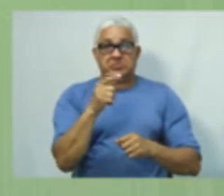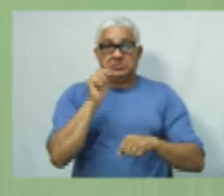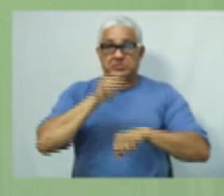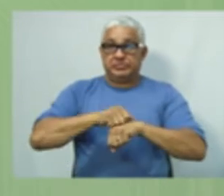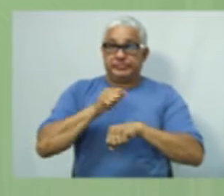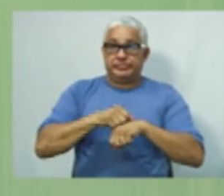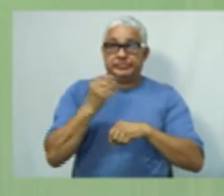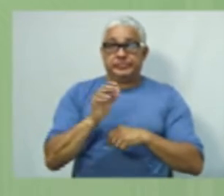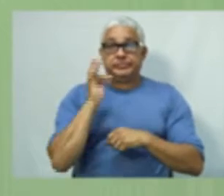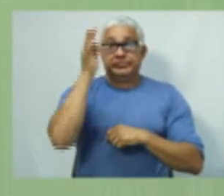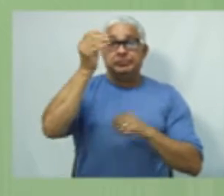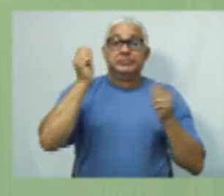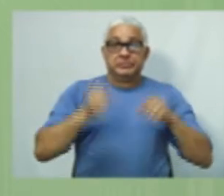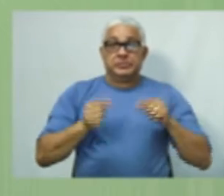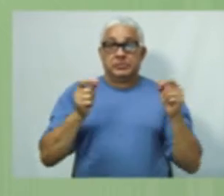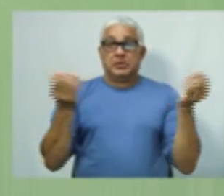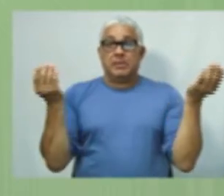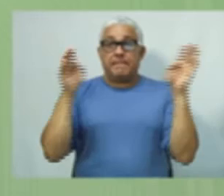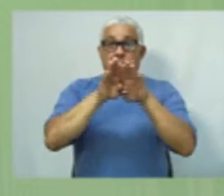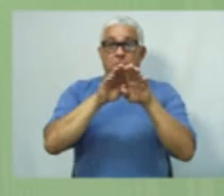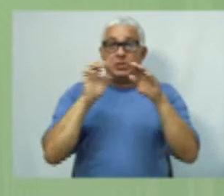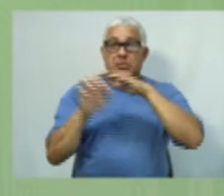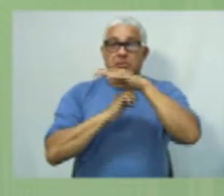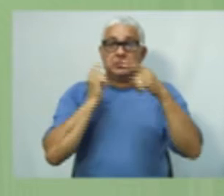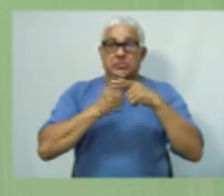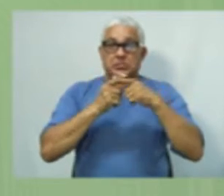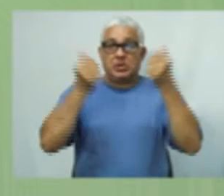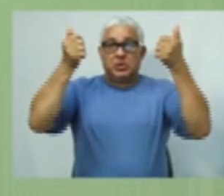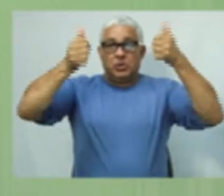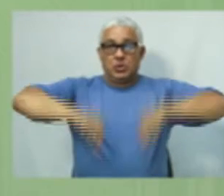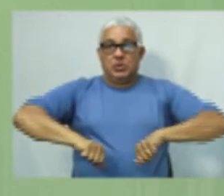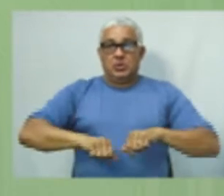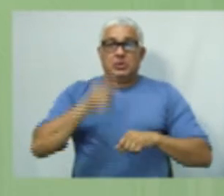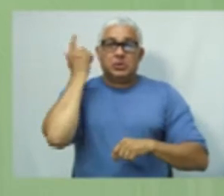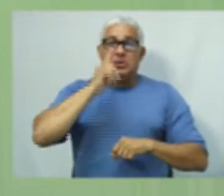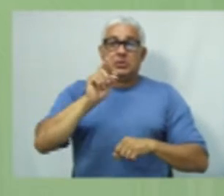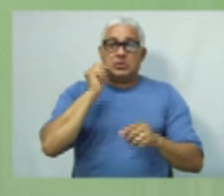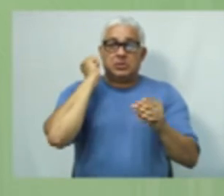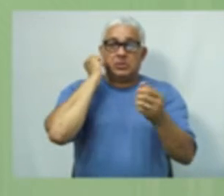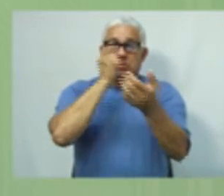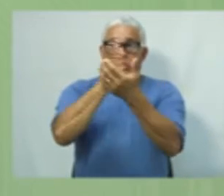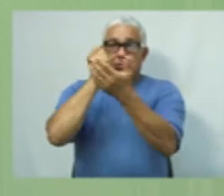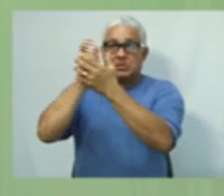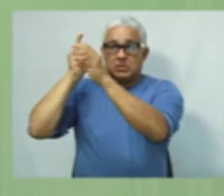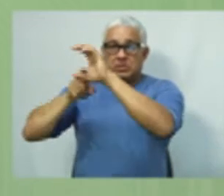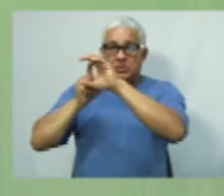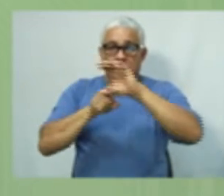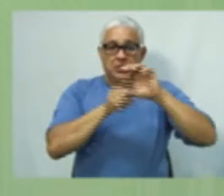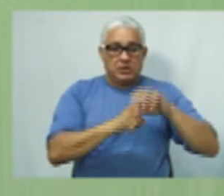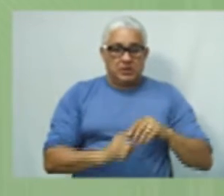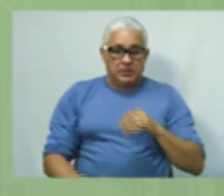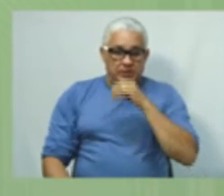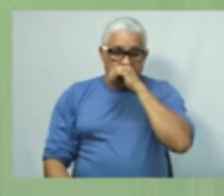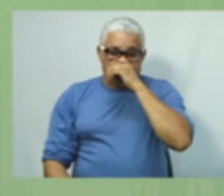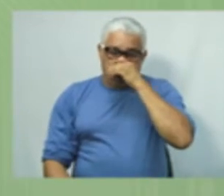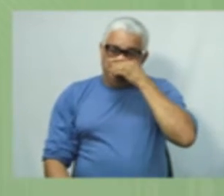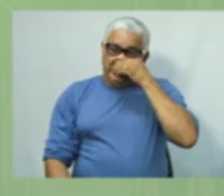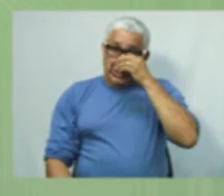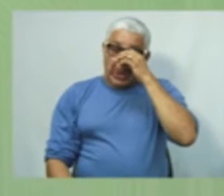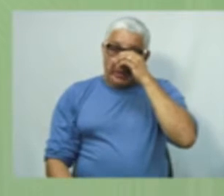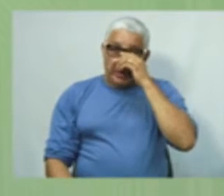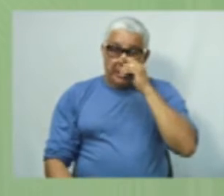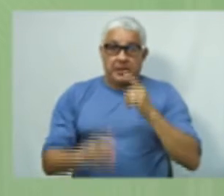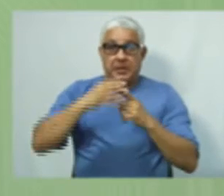na frente eu posso ali estar fechando a minha empresa porque eu não consigo cumprir com os meus compromissos. Principais fontes